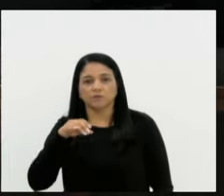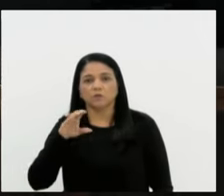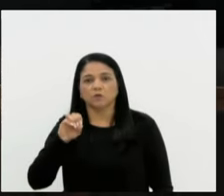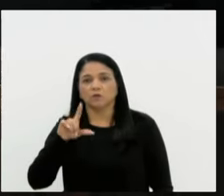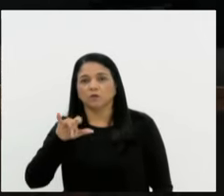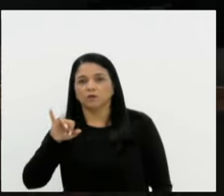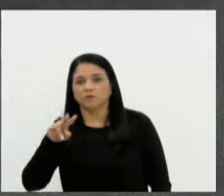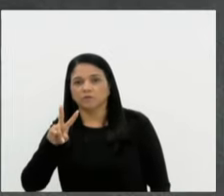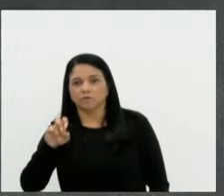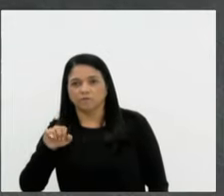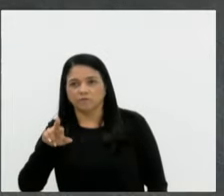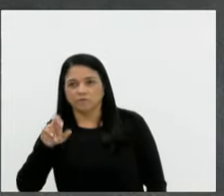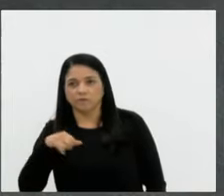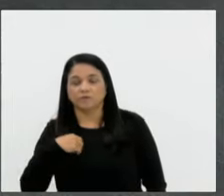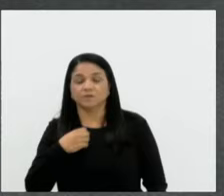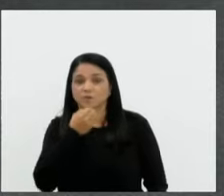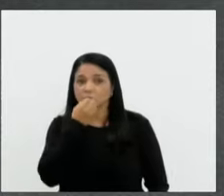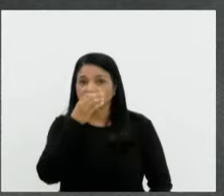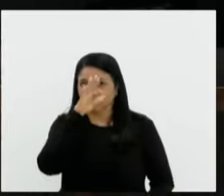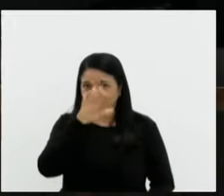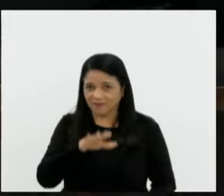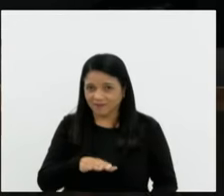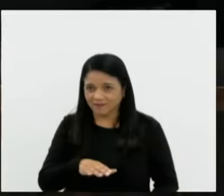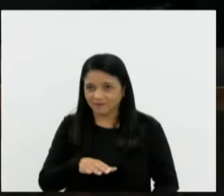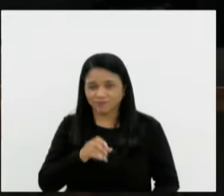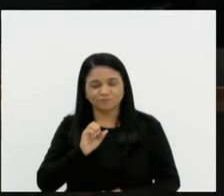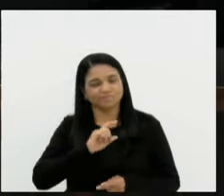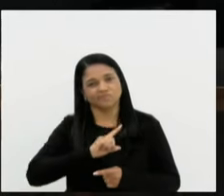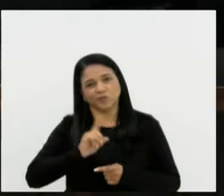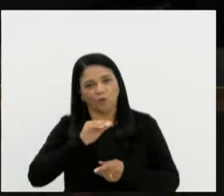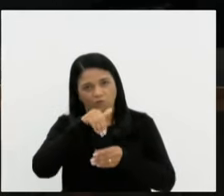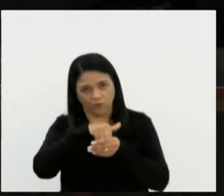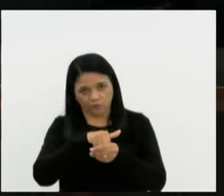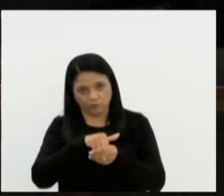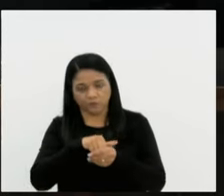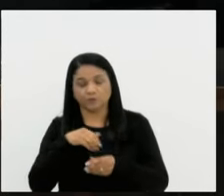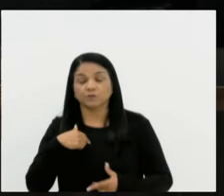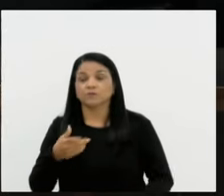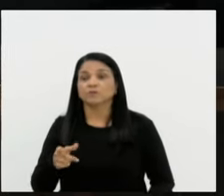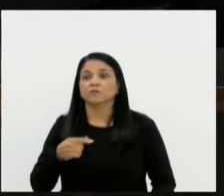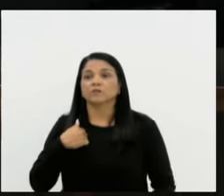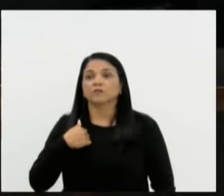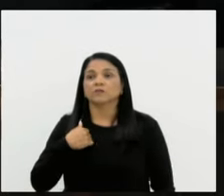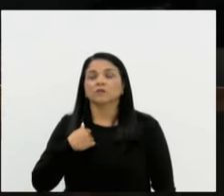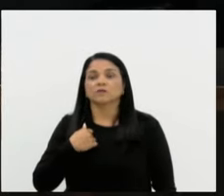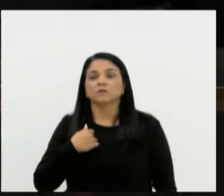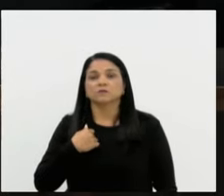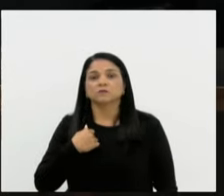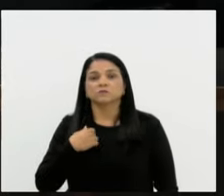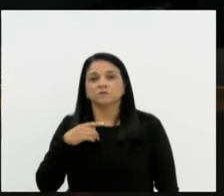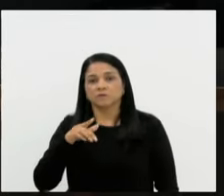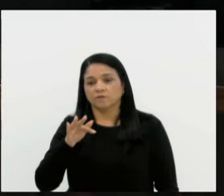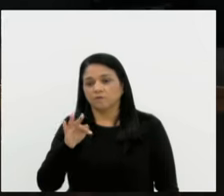Boa tarde, senhor presidente. Não. Deputado Jorge Felipe Neto.